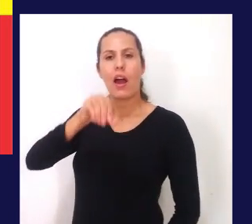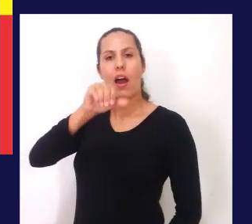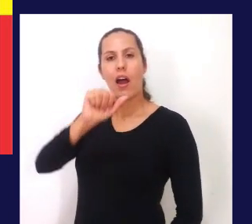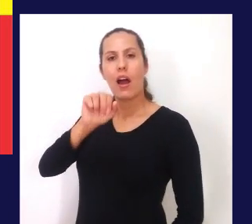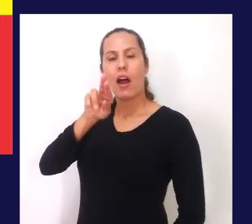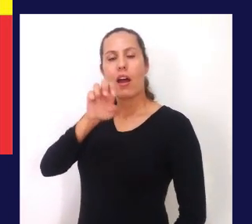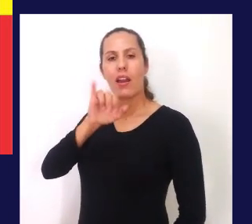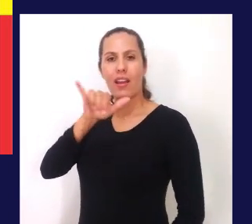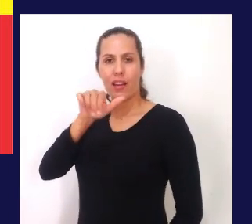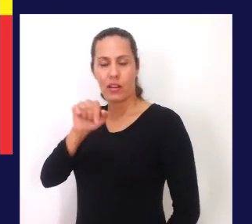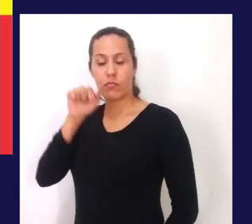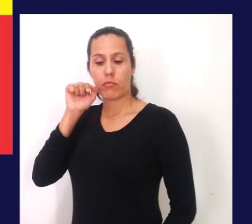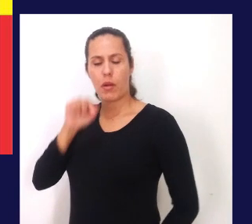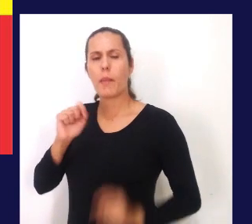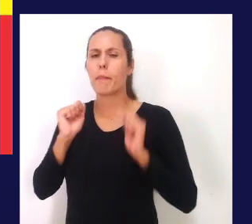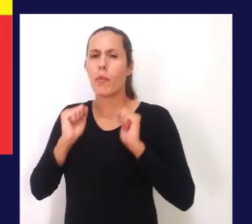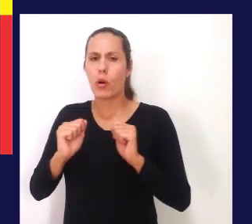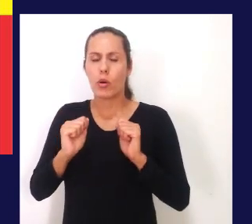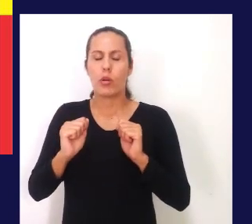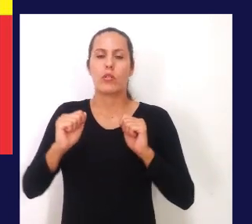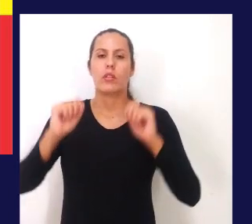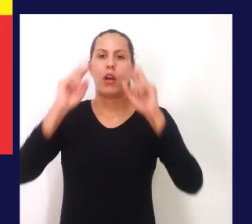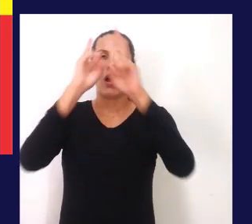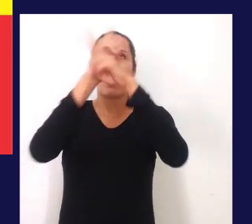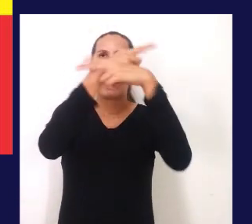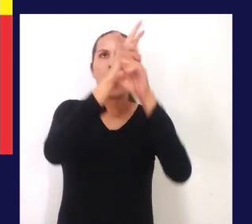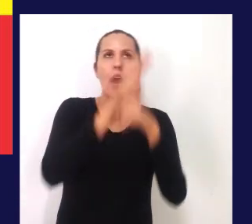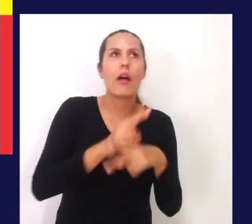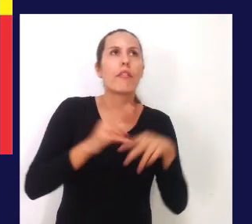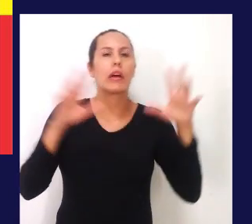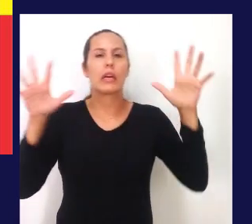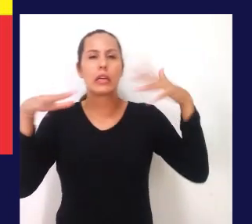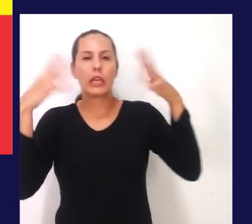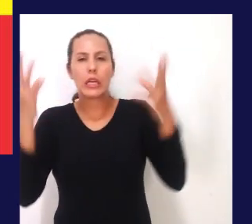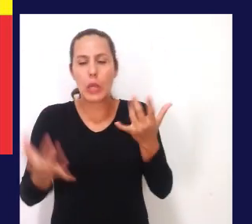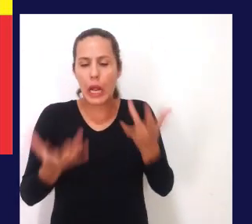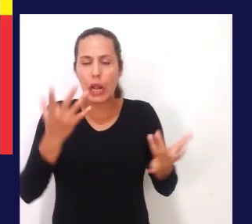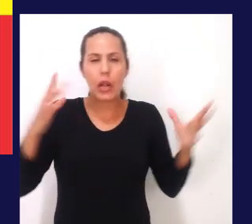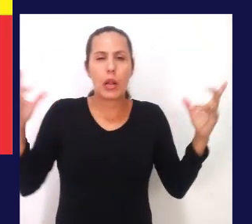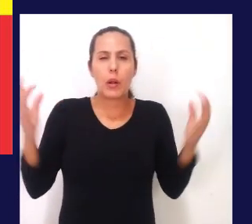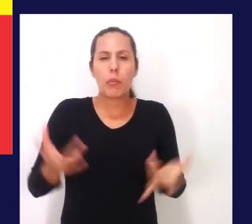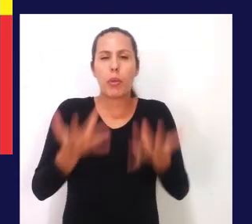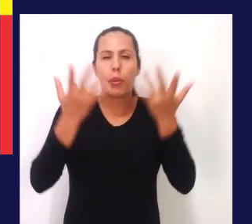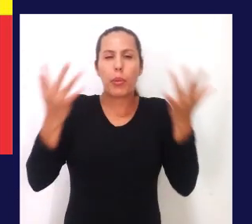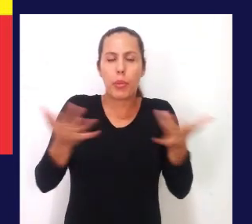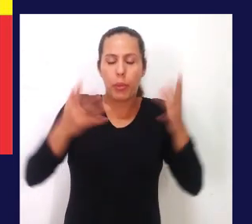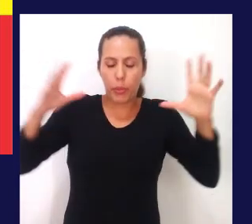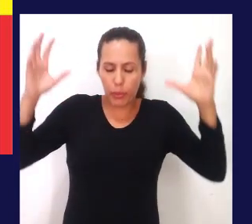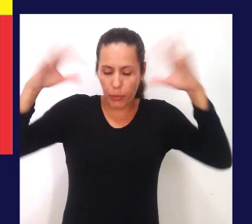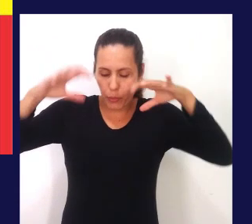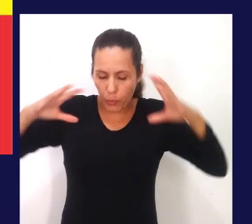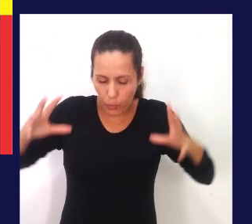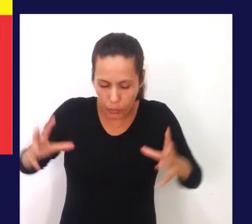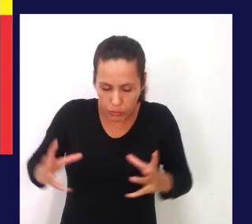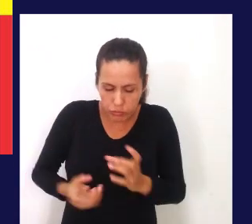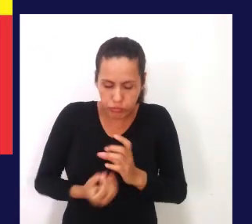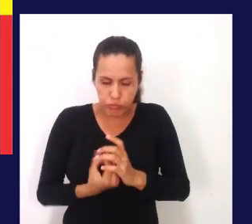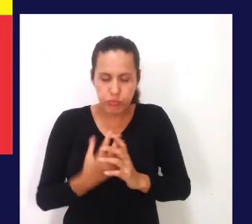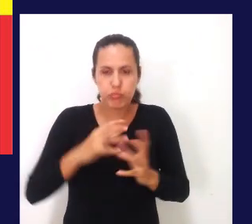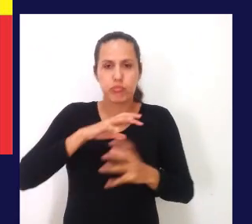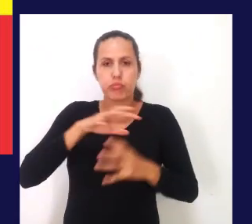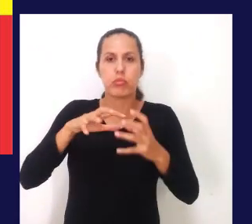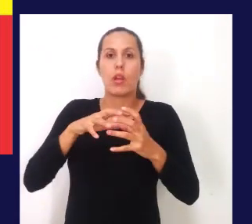ser alterado facilmente pela ação de ventos, pela ação da chuva. Além disso,